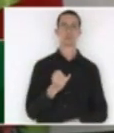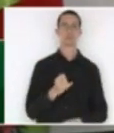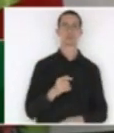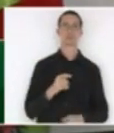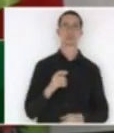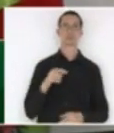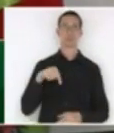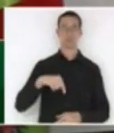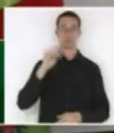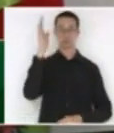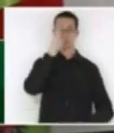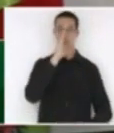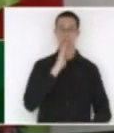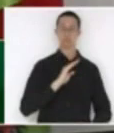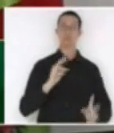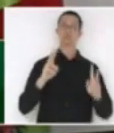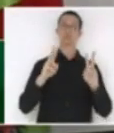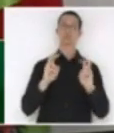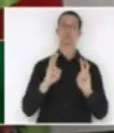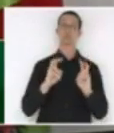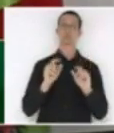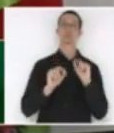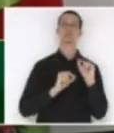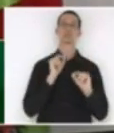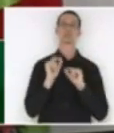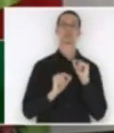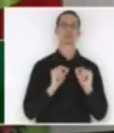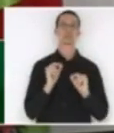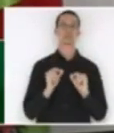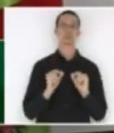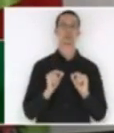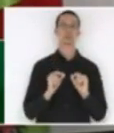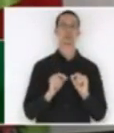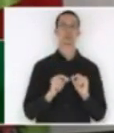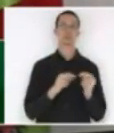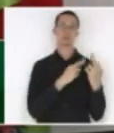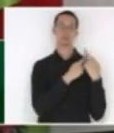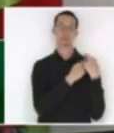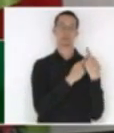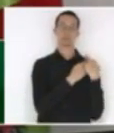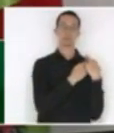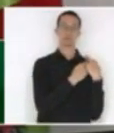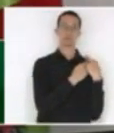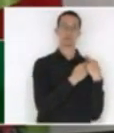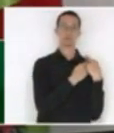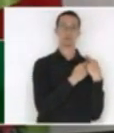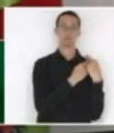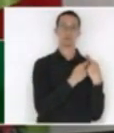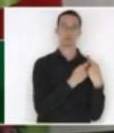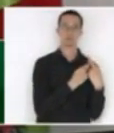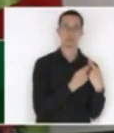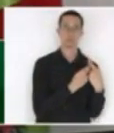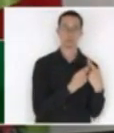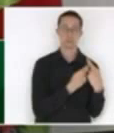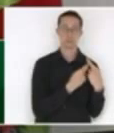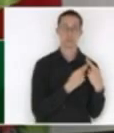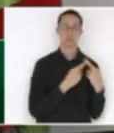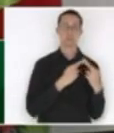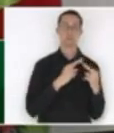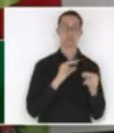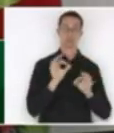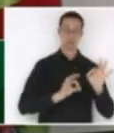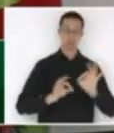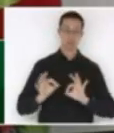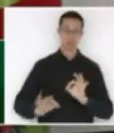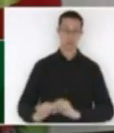país sobre o papel que as organizações no âmbito do